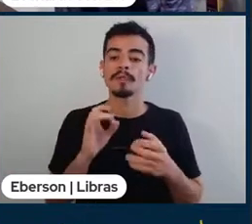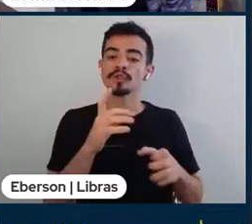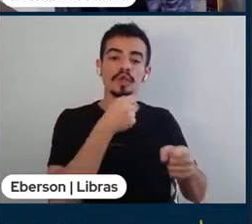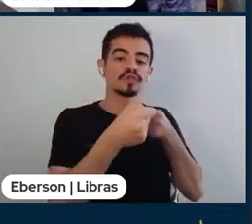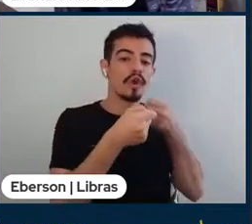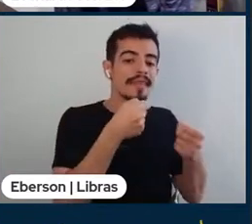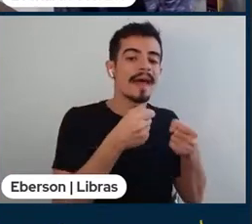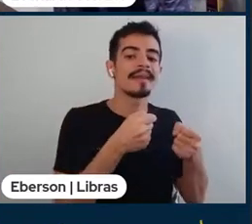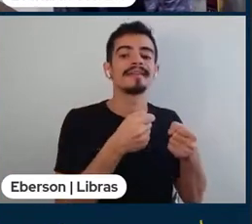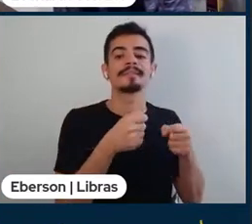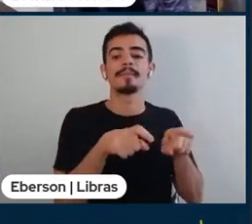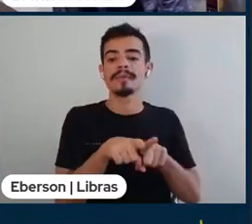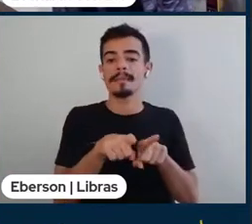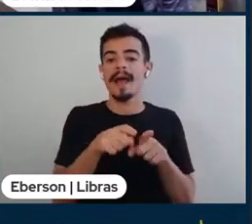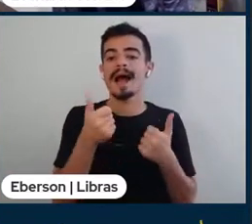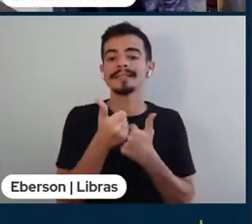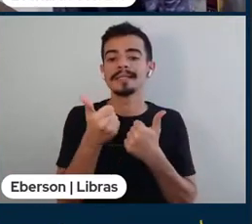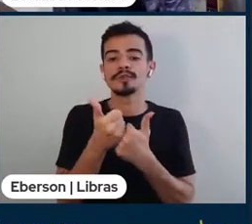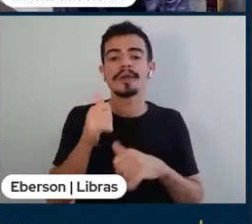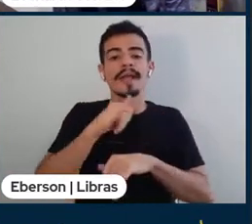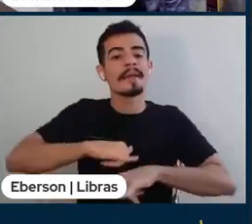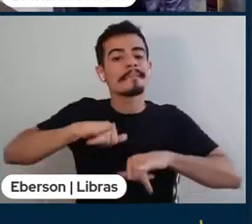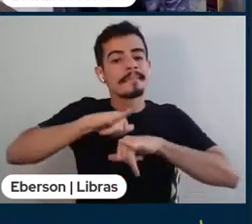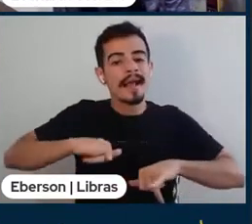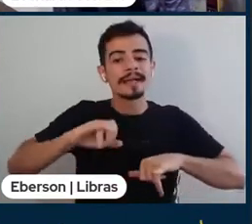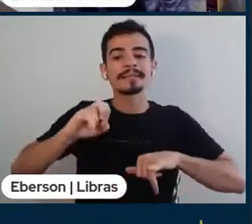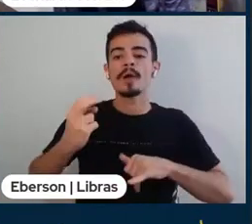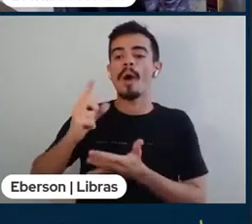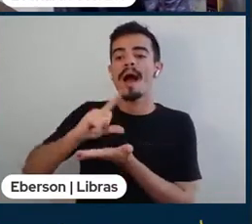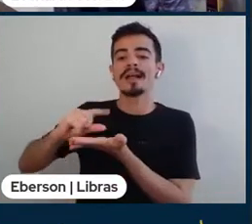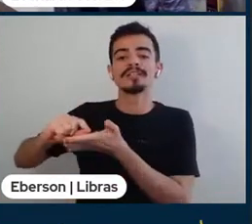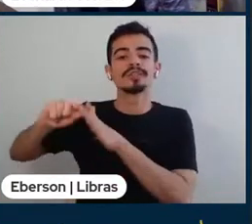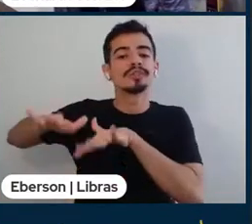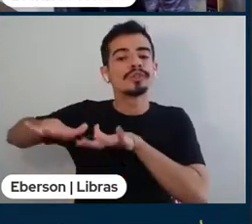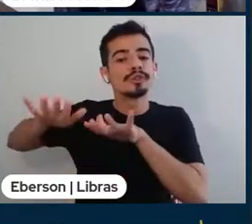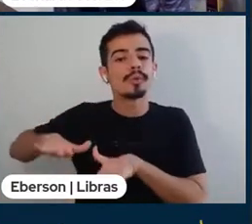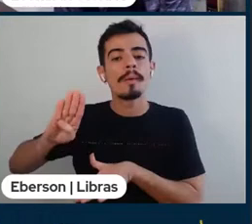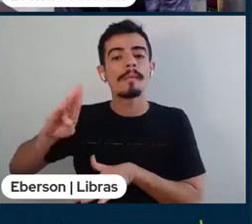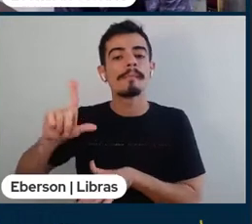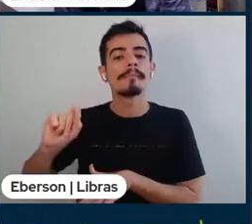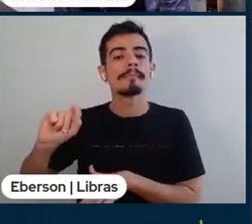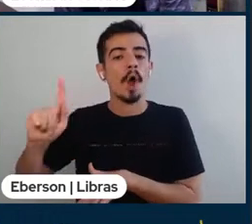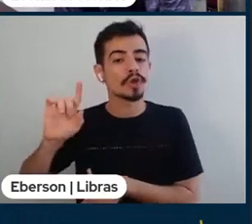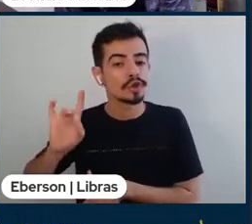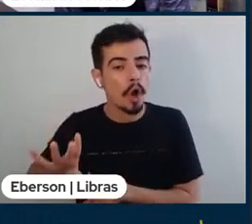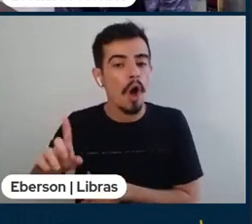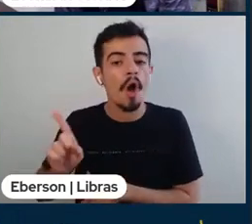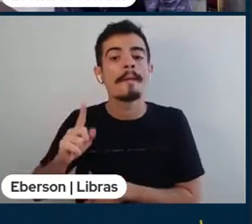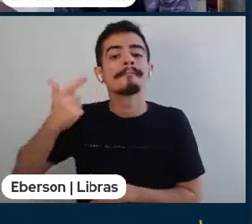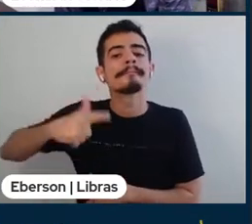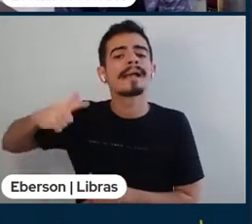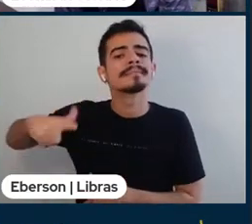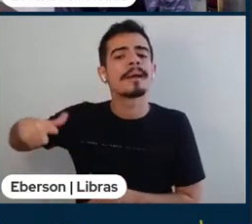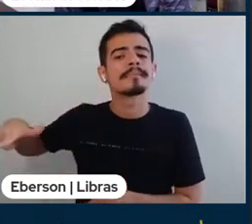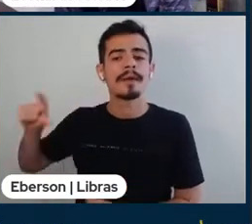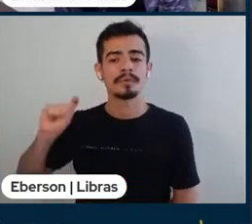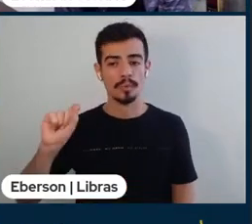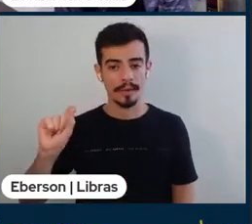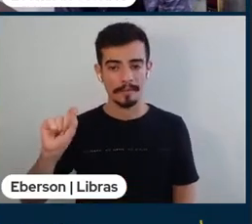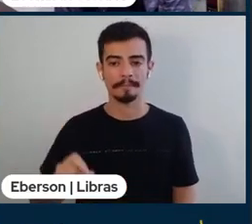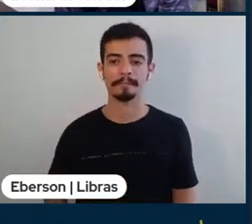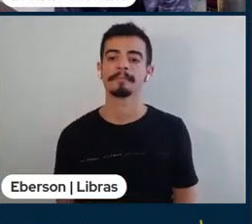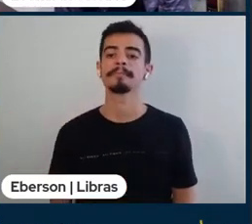de imprensa, escrever artigo para blog, que era uma coisa que eu já fazia. E aí eu, enfim,